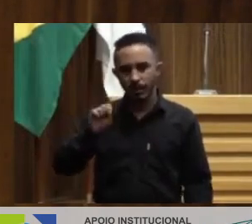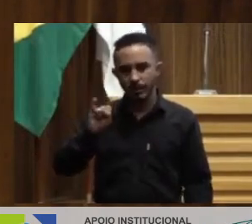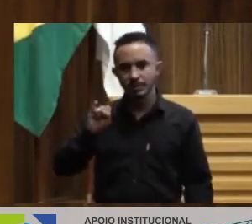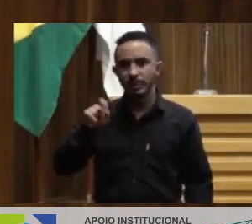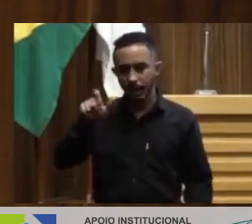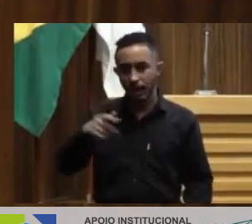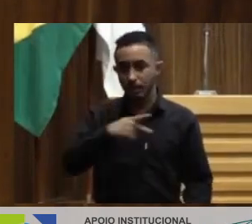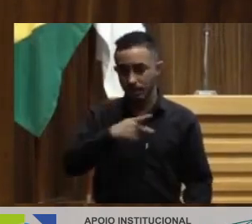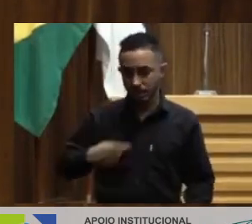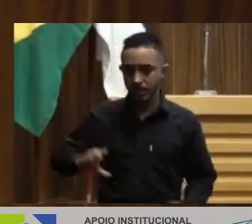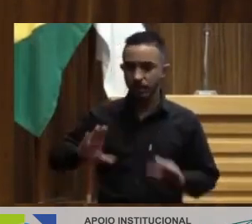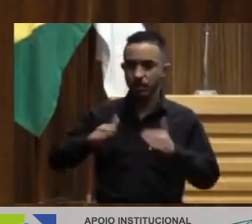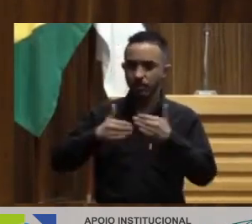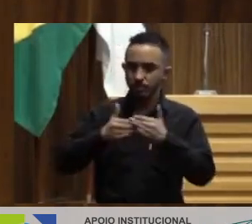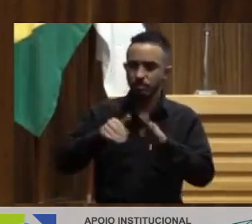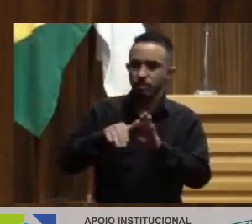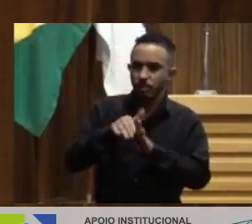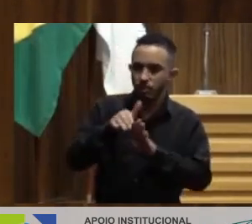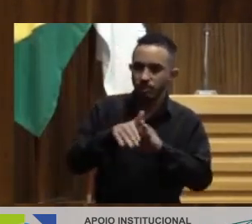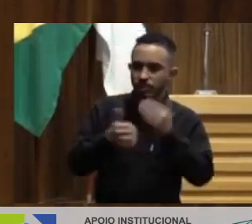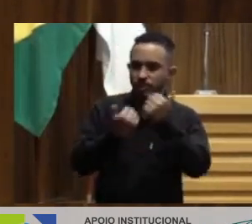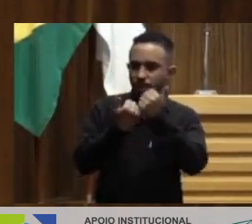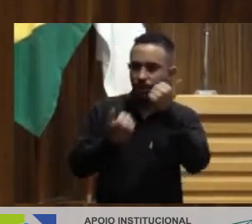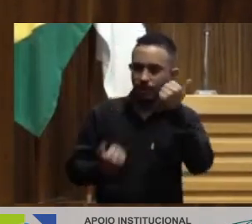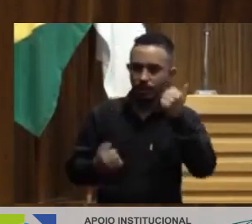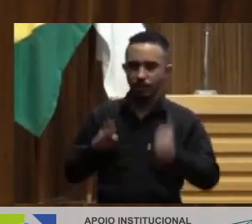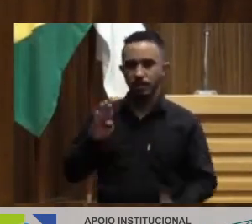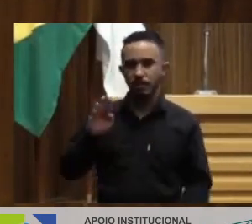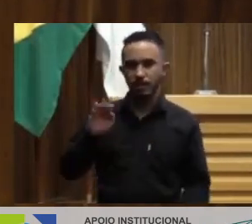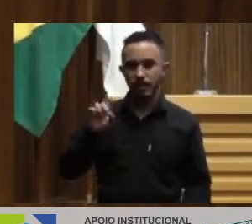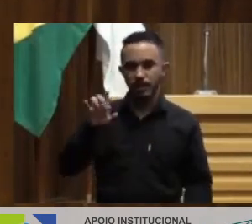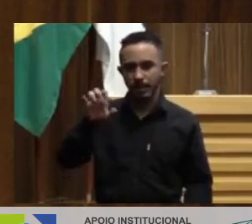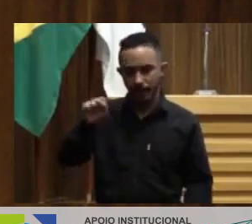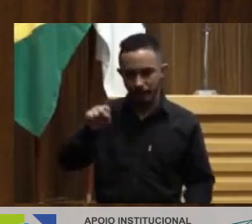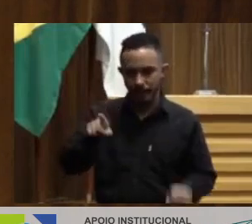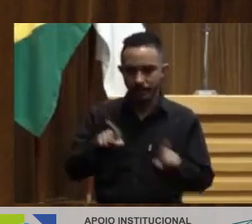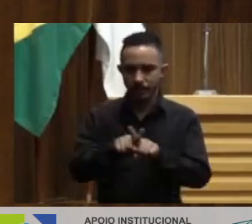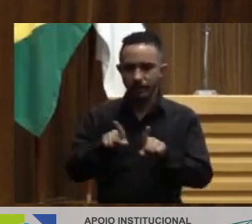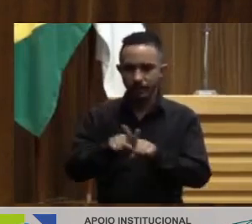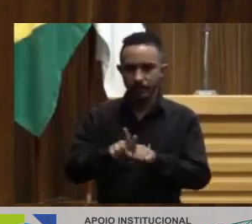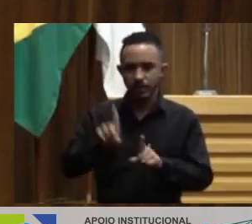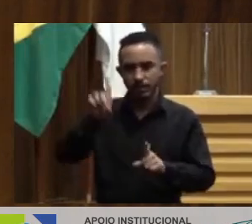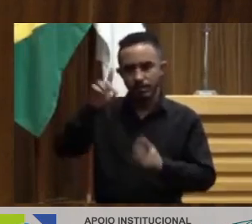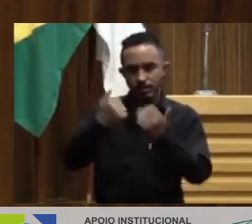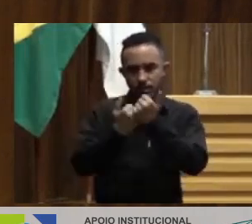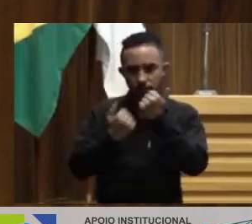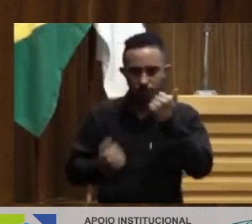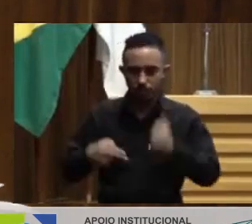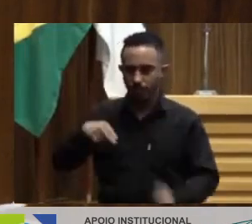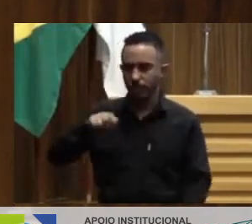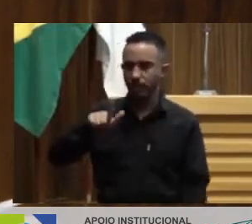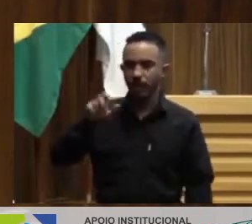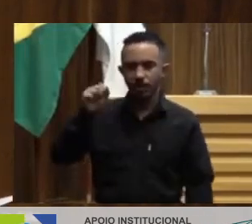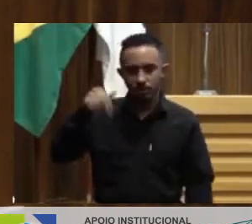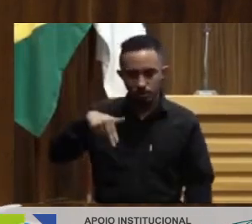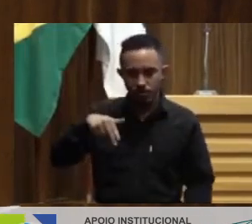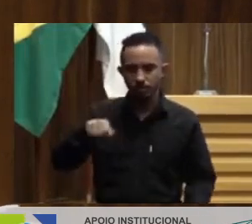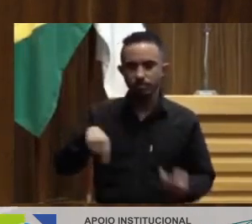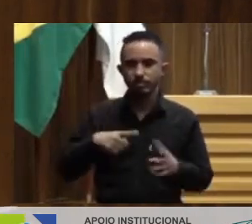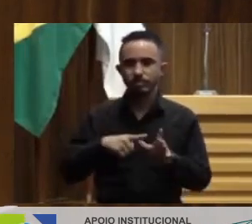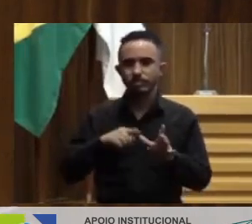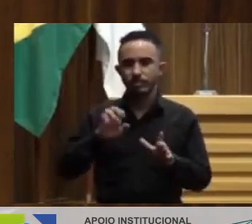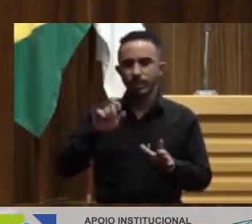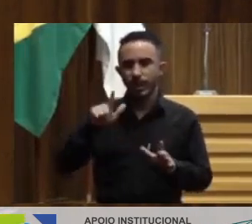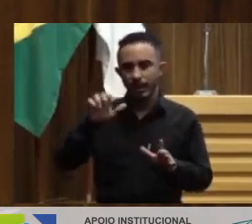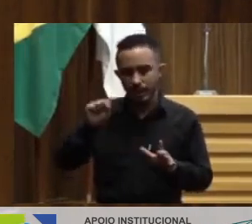conselho aqui do BNDES, os diretores Nelson Barbosa e Gordon, Elias Ramos